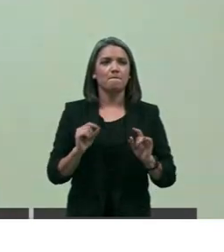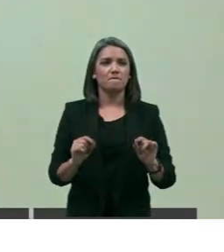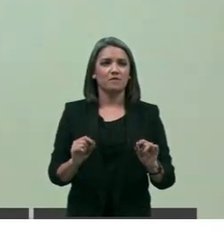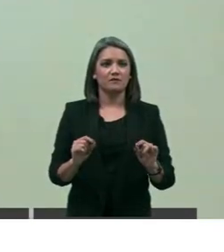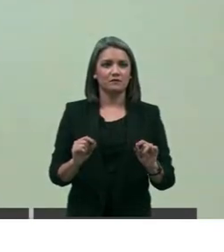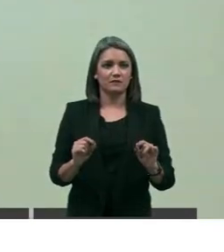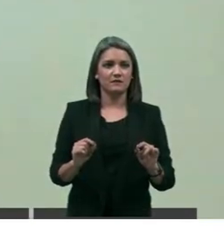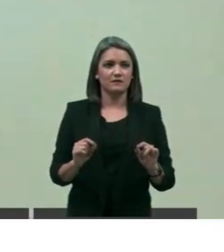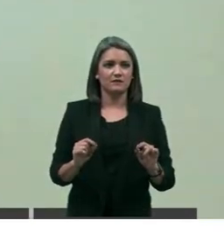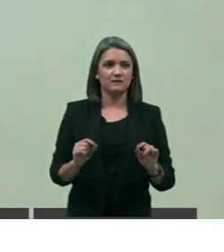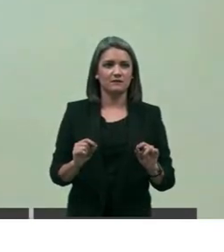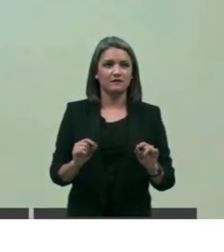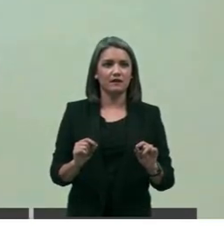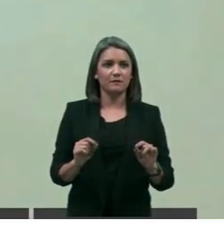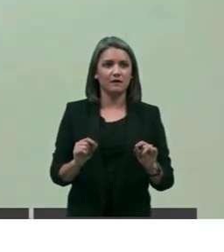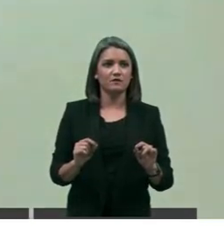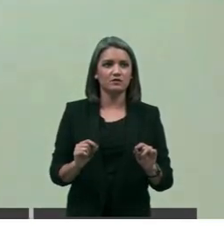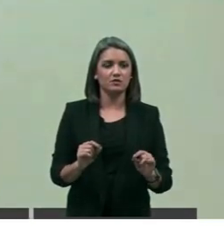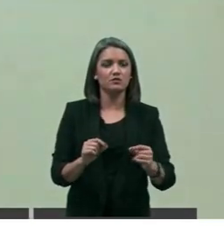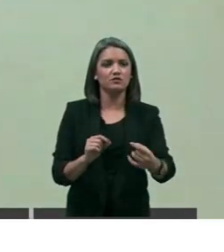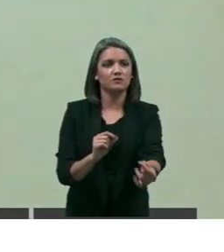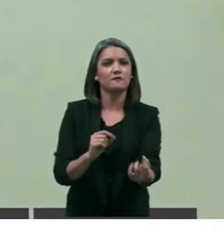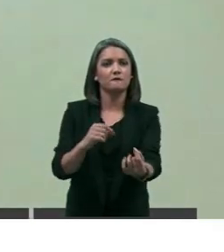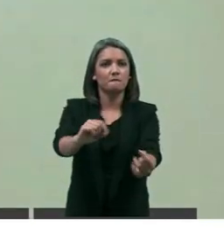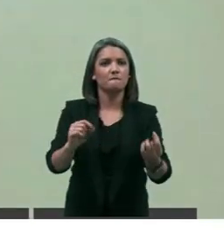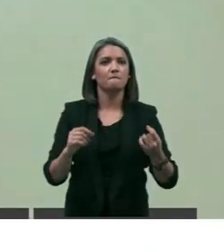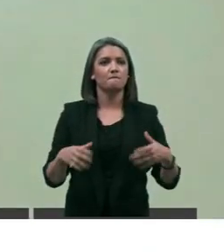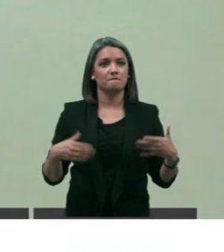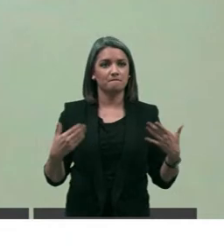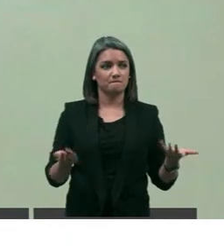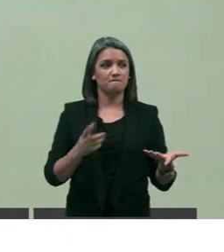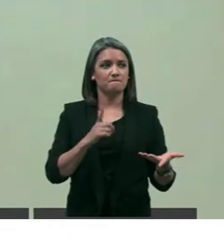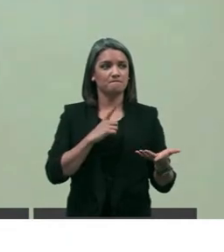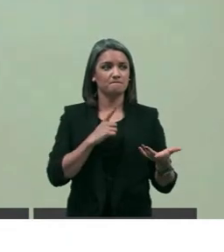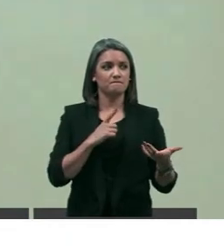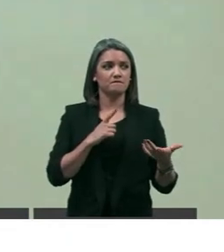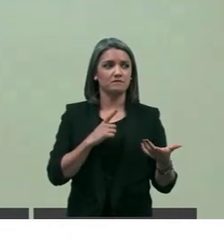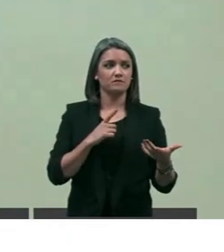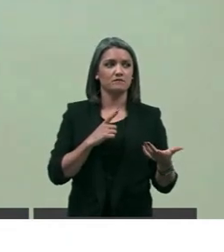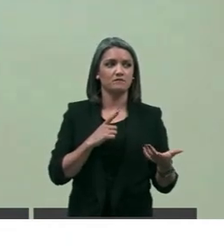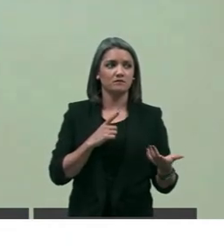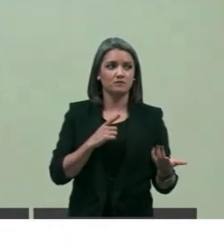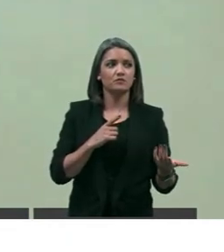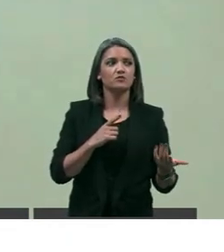entender que toda essa questão que eu colocarei aqui